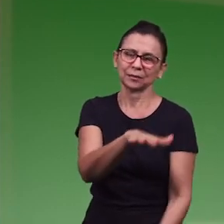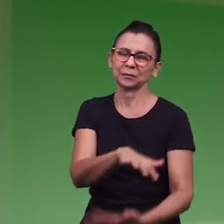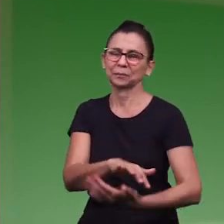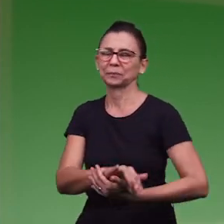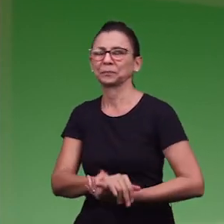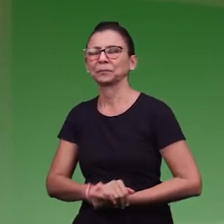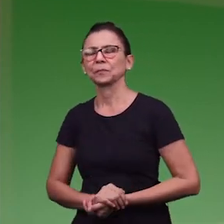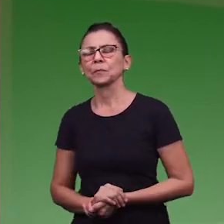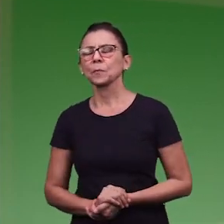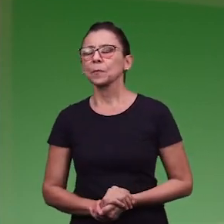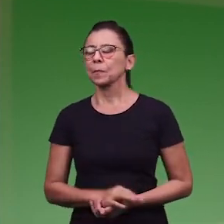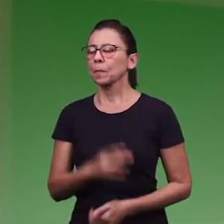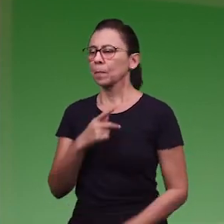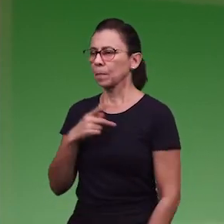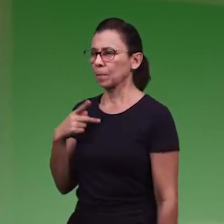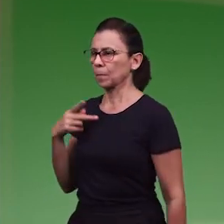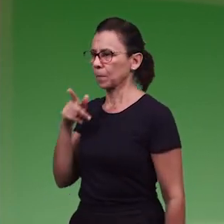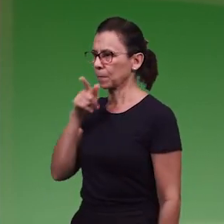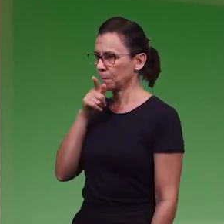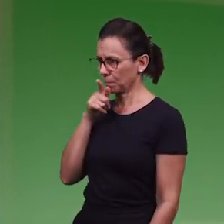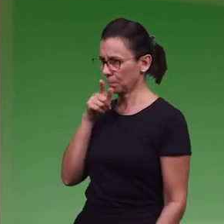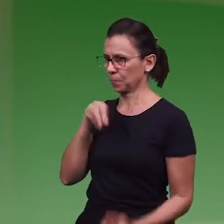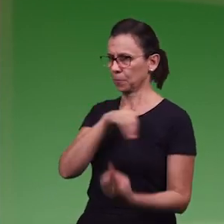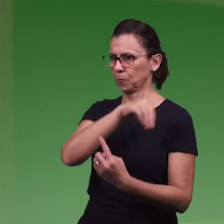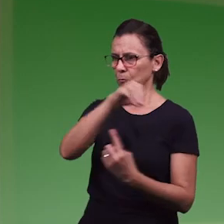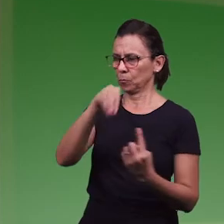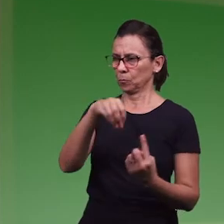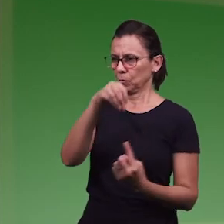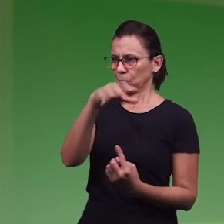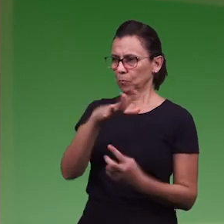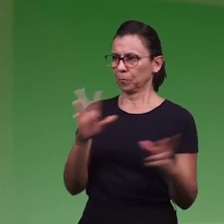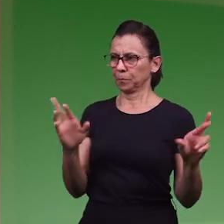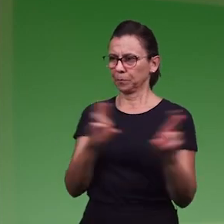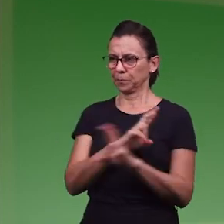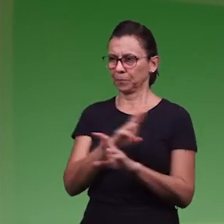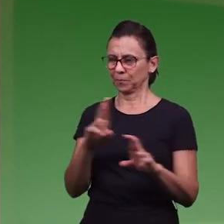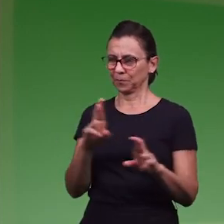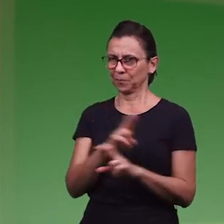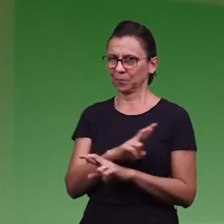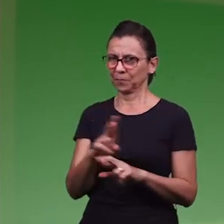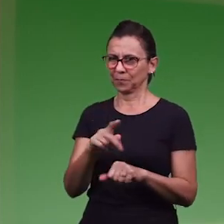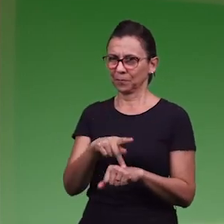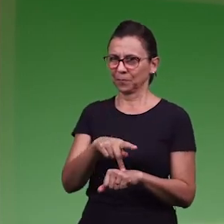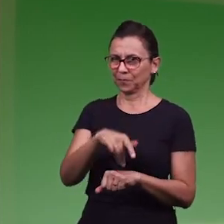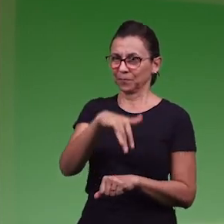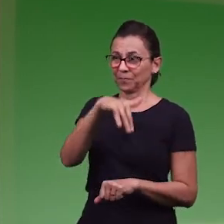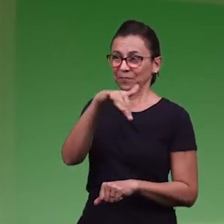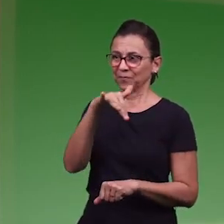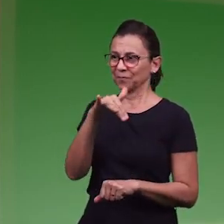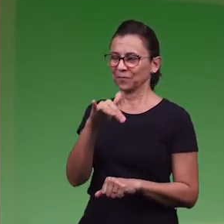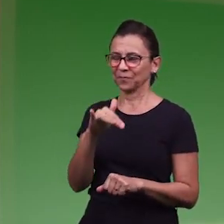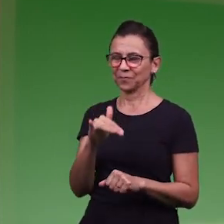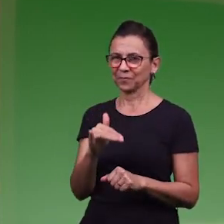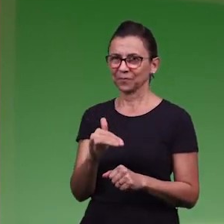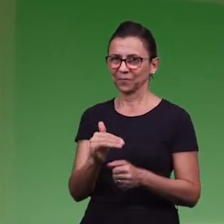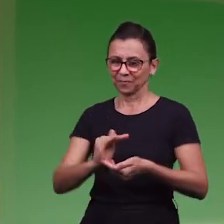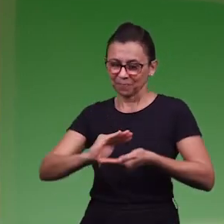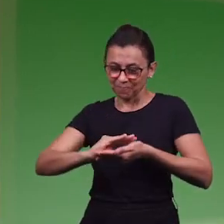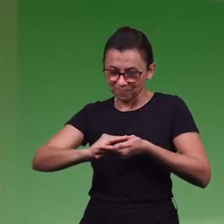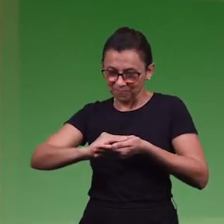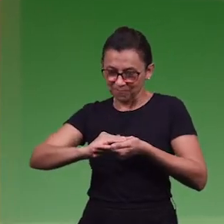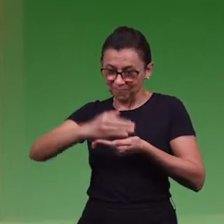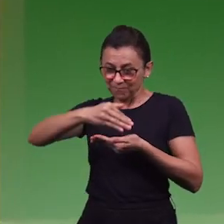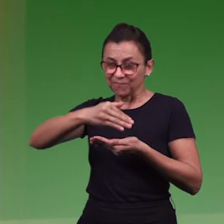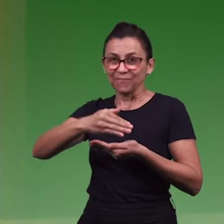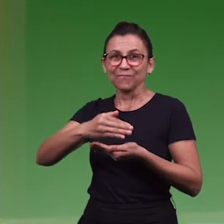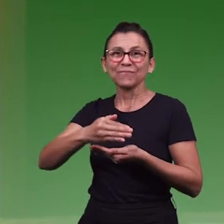descoberto. A experiência com os recursos da graça, certamente, são um tesouro para nós. É algo que